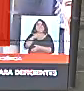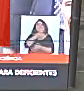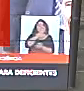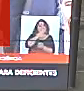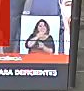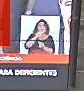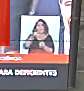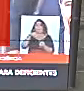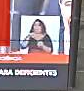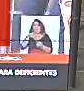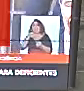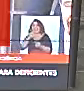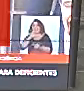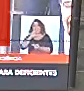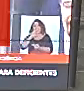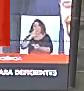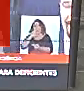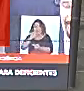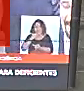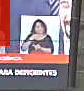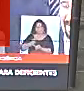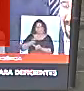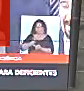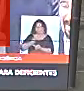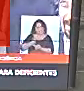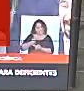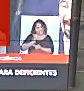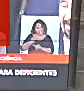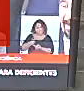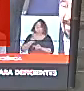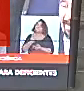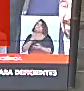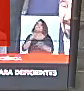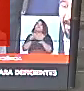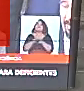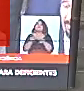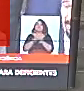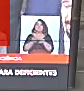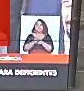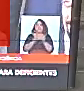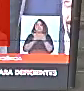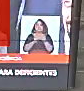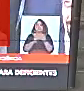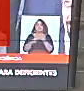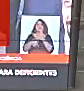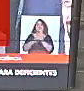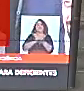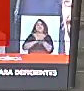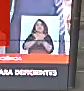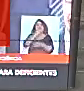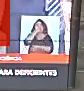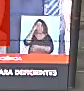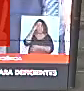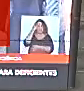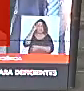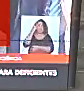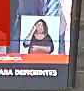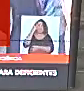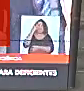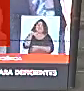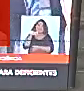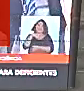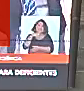Tá ok? E aqui só eu esqueci de fazer no início, né? Para aqueles que têm a deficiência visual. Eu sou o